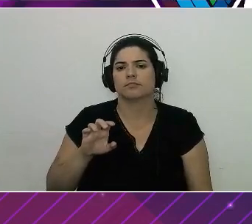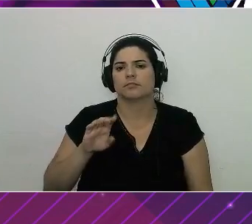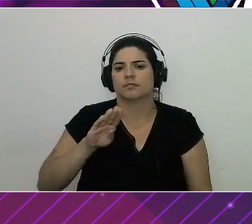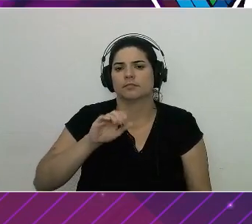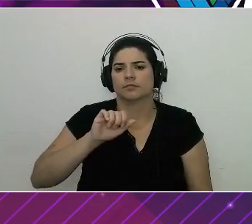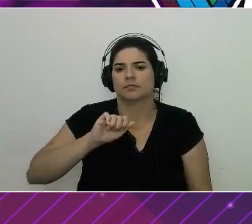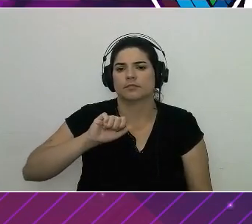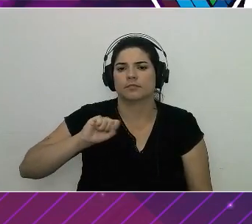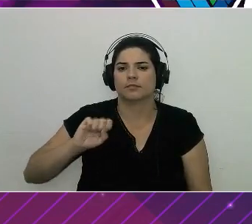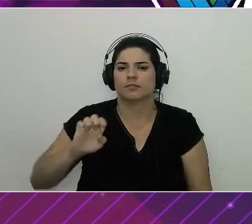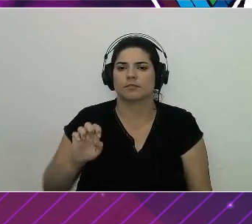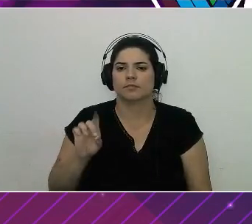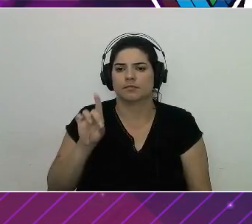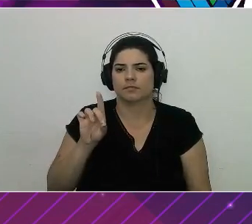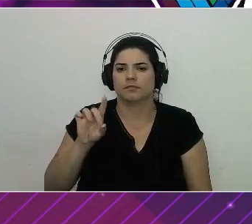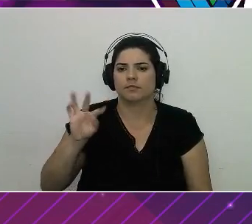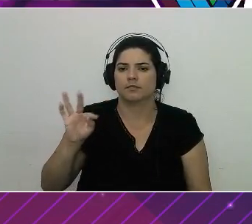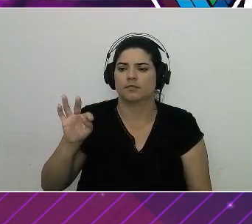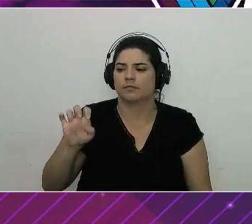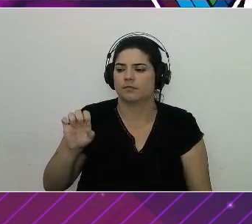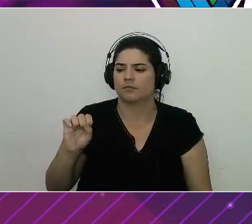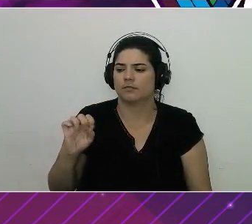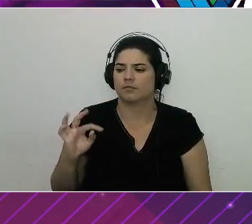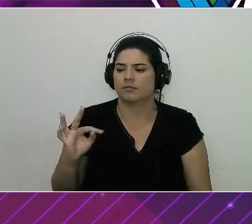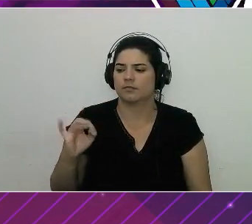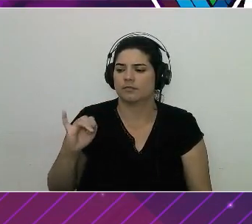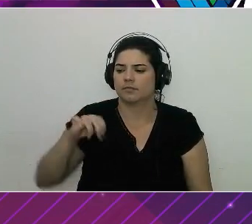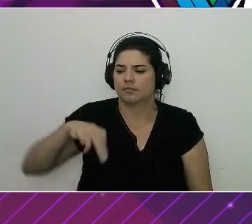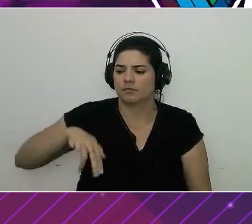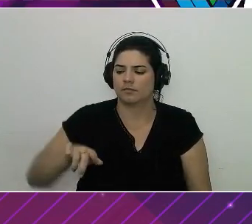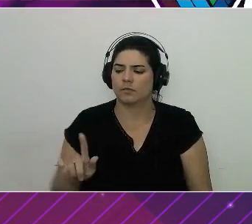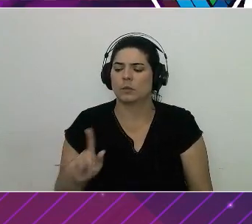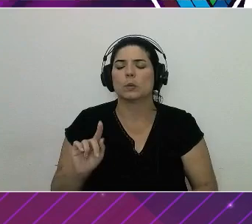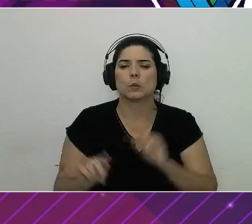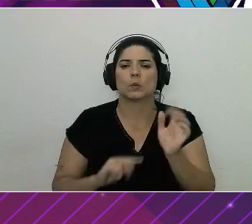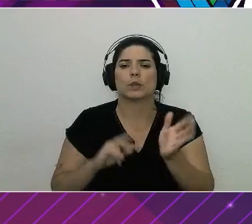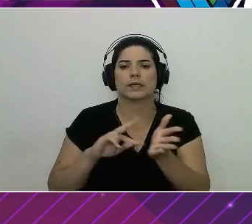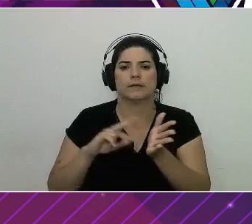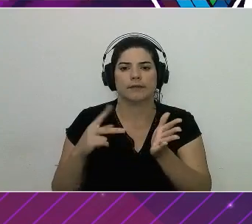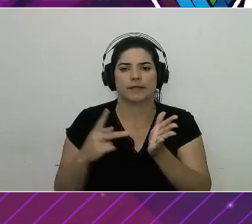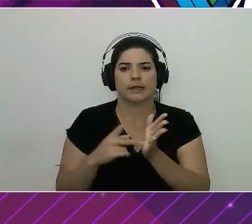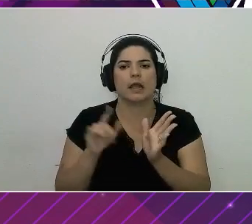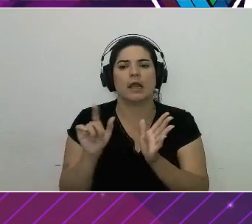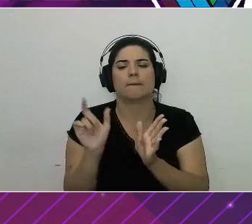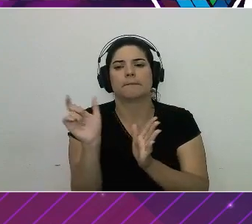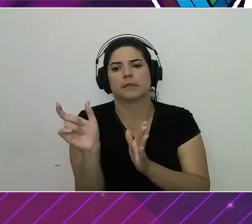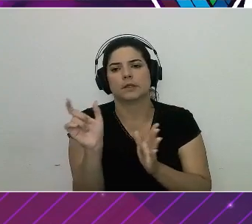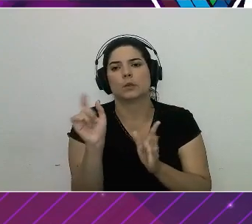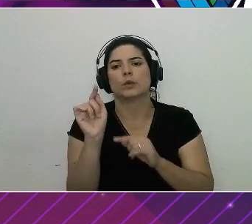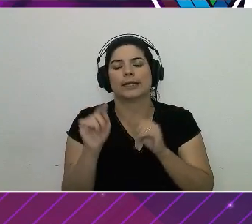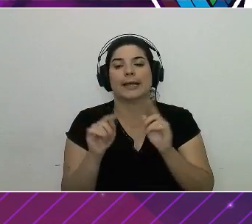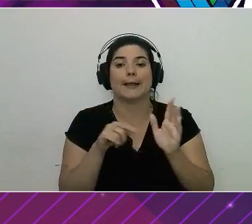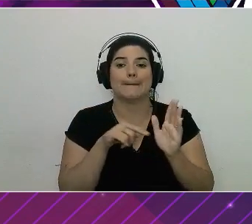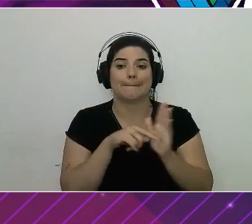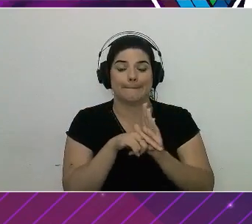Vamos lá. Então, tem uma definição que é trace-based testing é um método de testes que utiliza os traces gerados pela sua